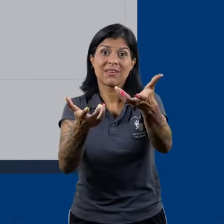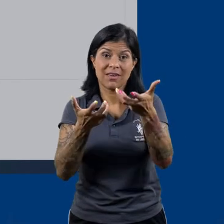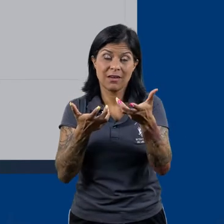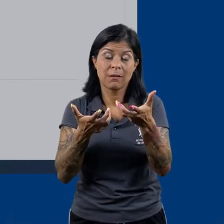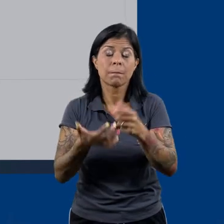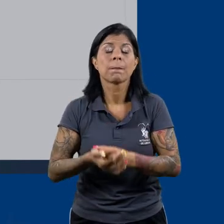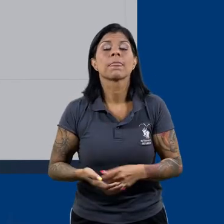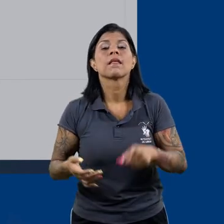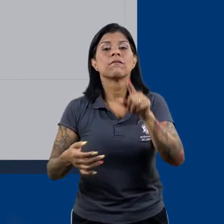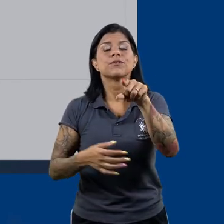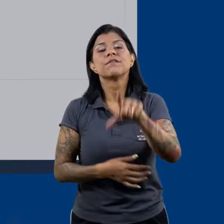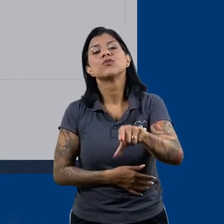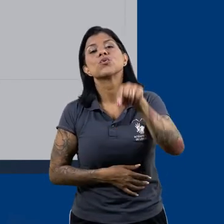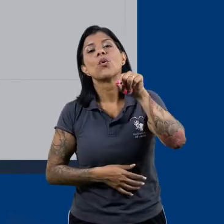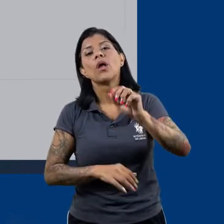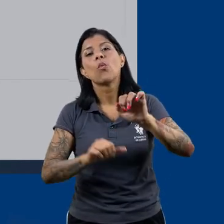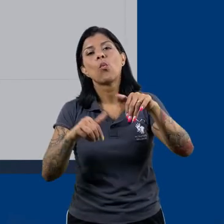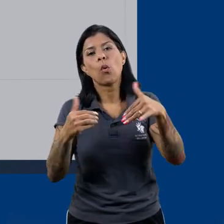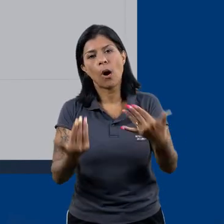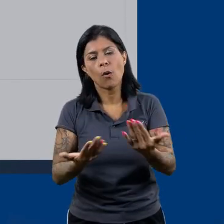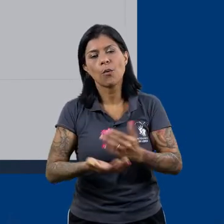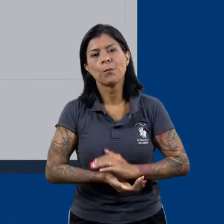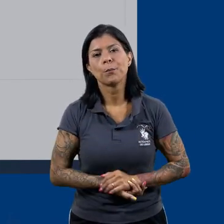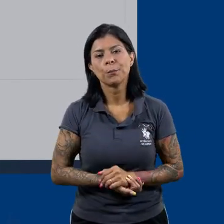poderemos a questão